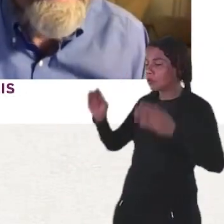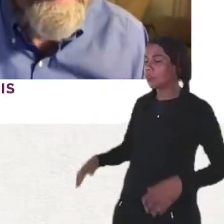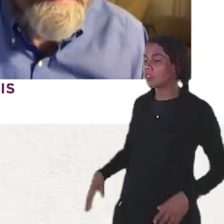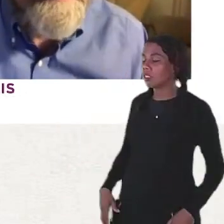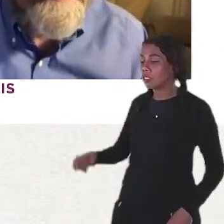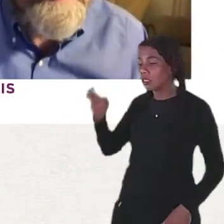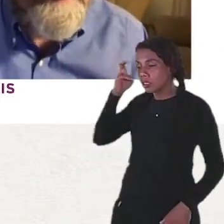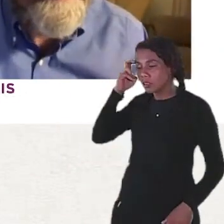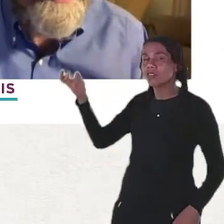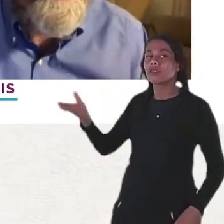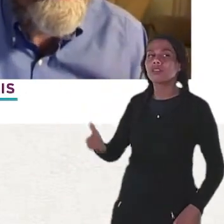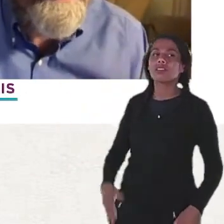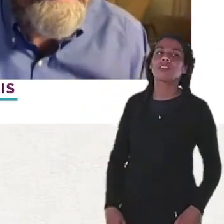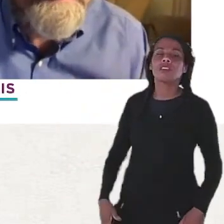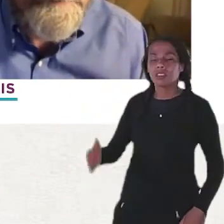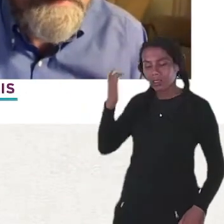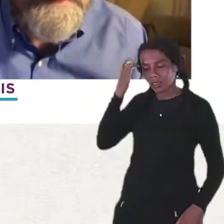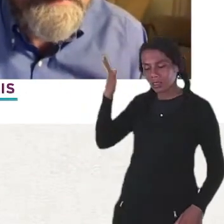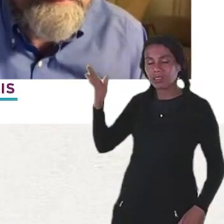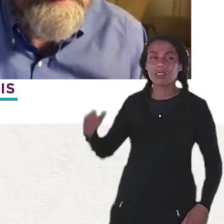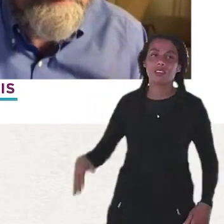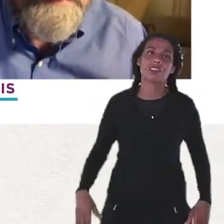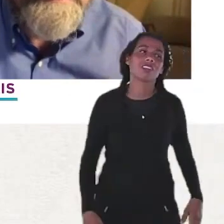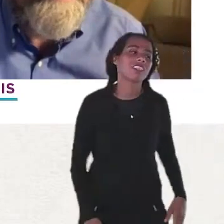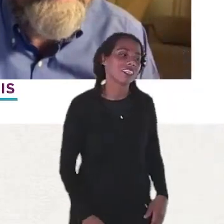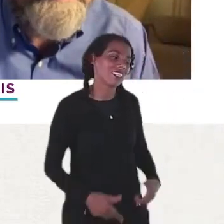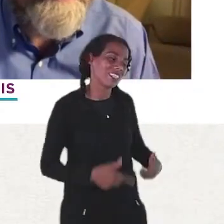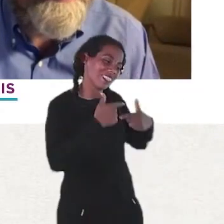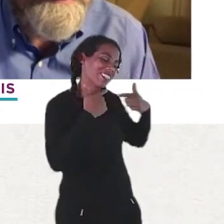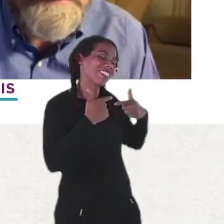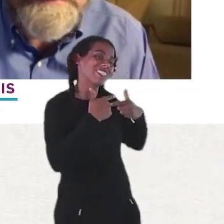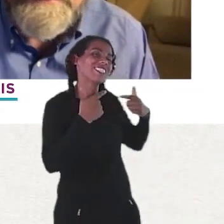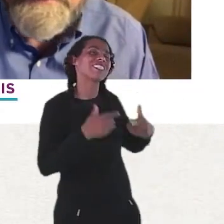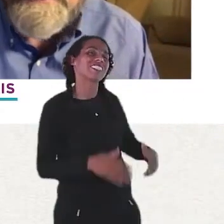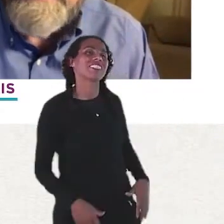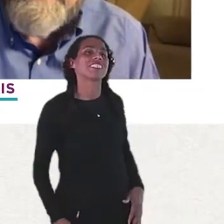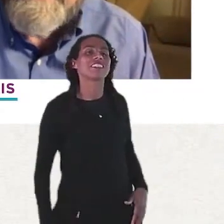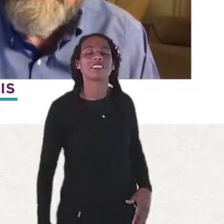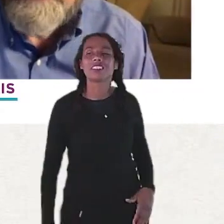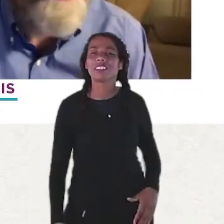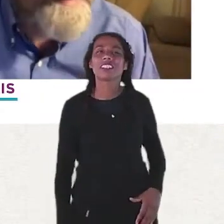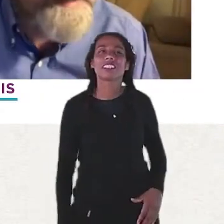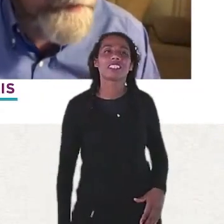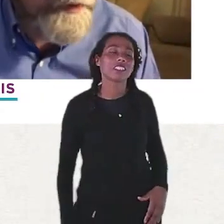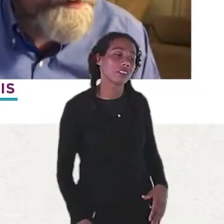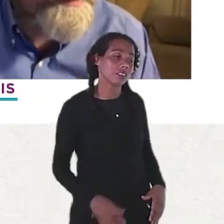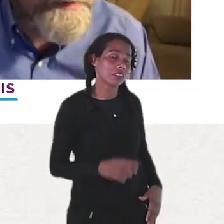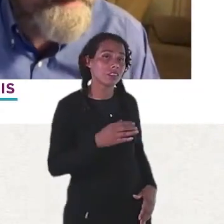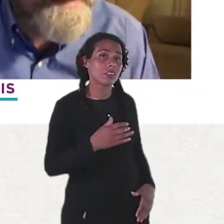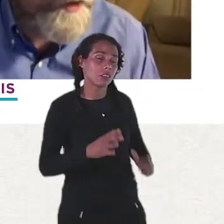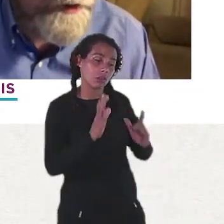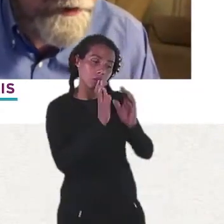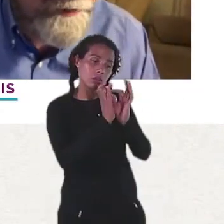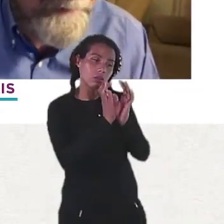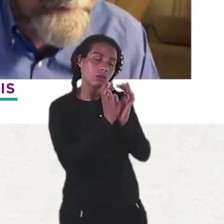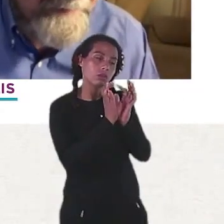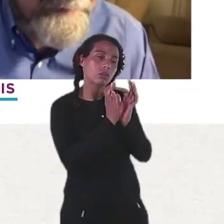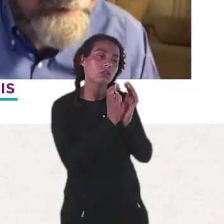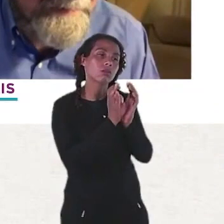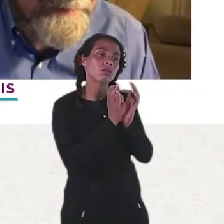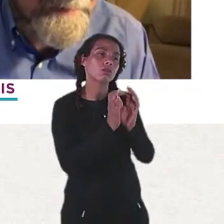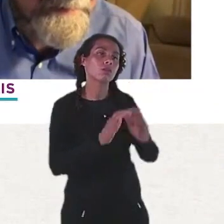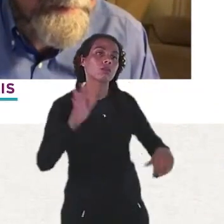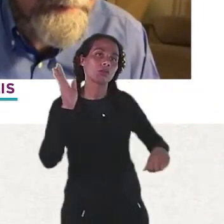Bom, está bem próximo da minha definição do cérebro como um sistema analógico,